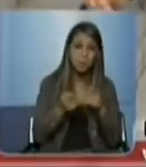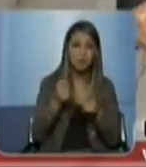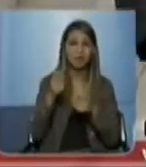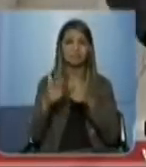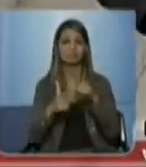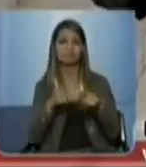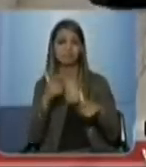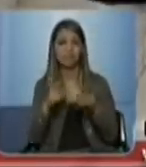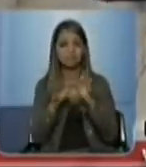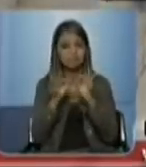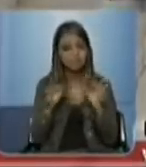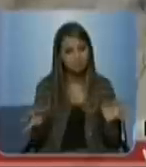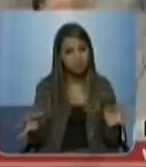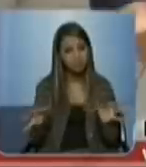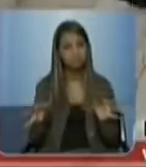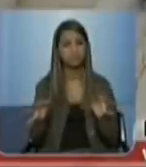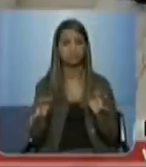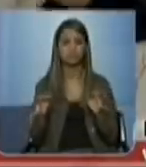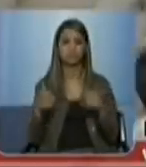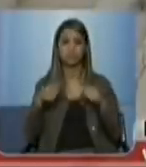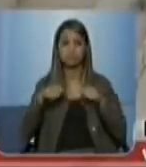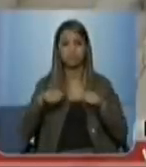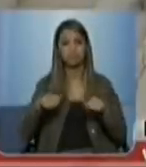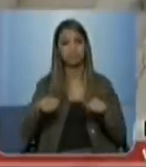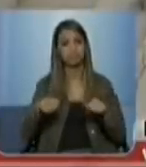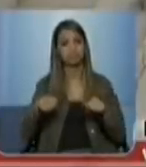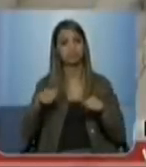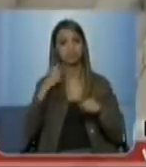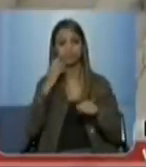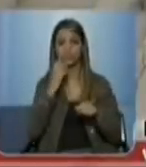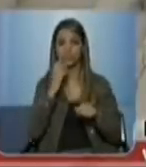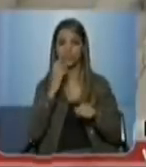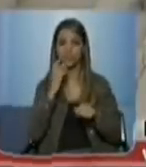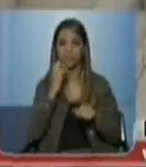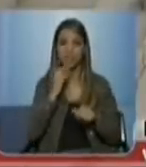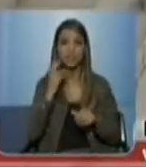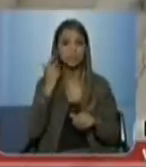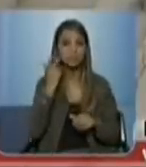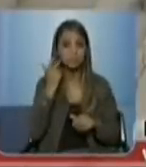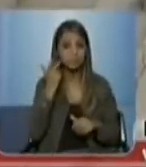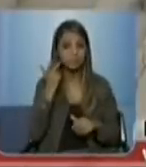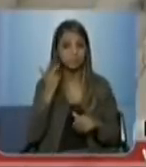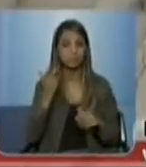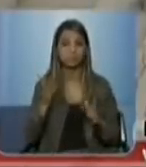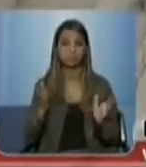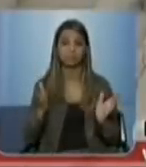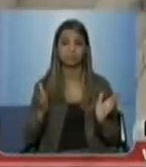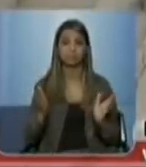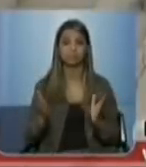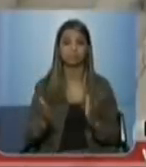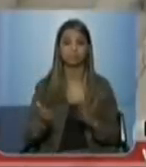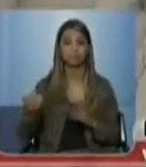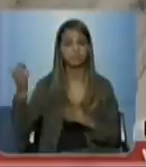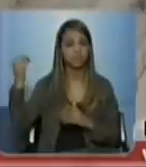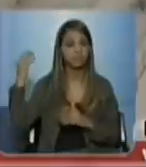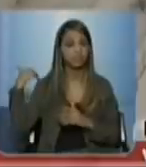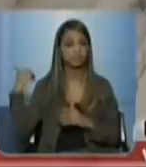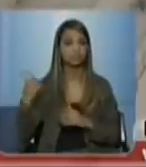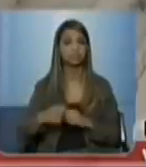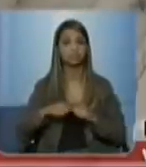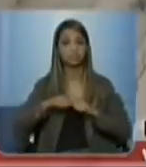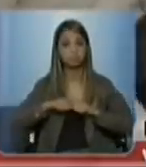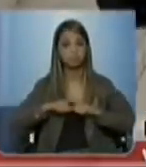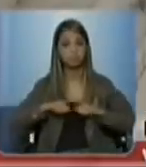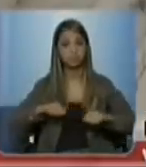pequeno negócio seu pequeno mercadinho normalmente esses estabelecimentos eram antigos